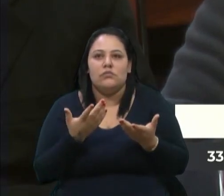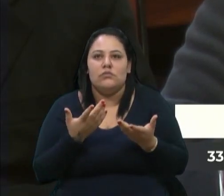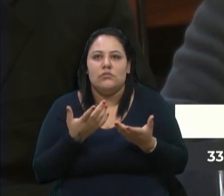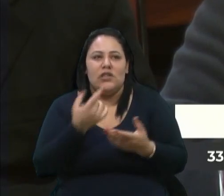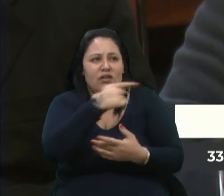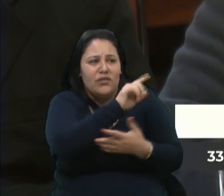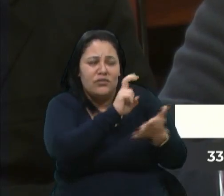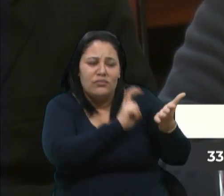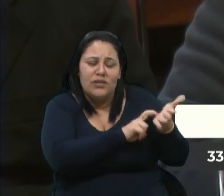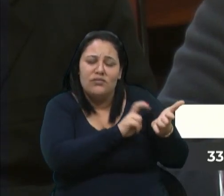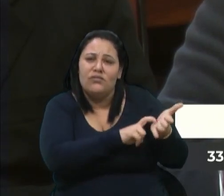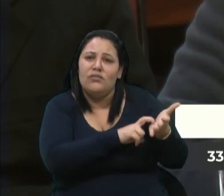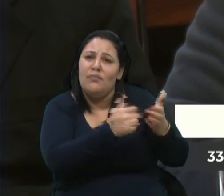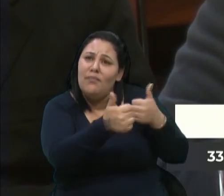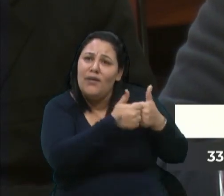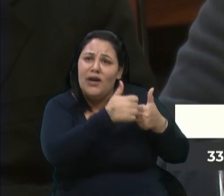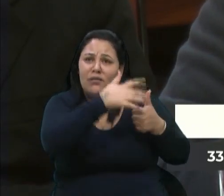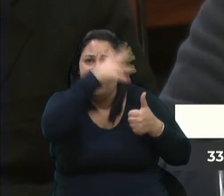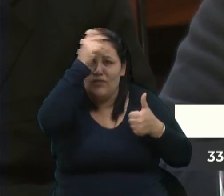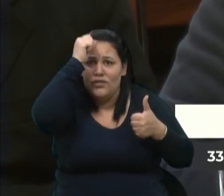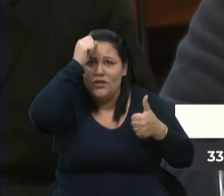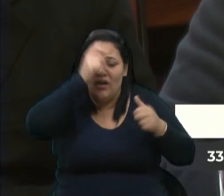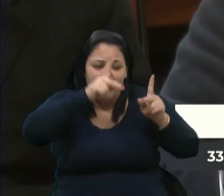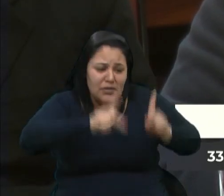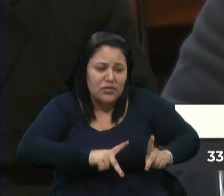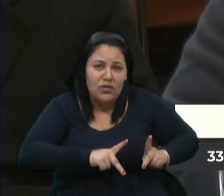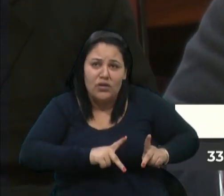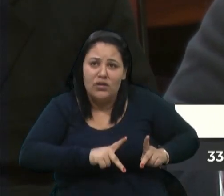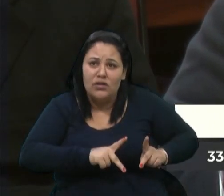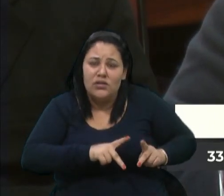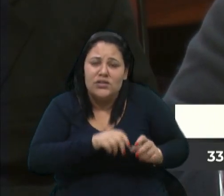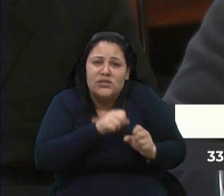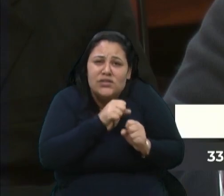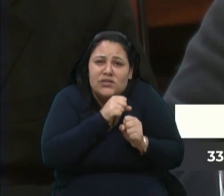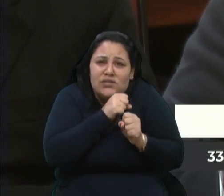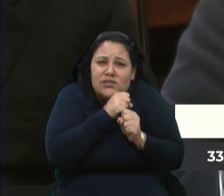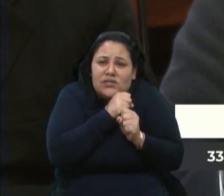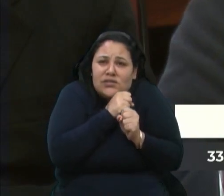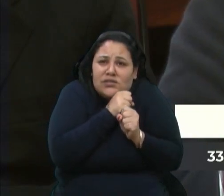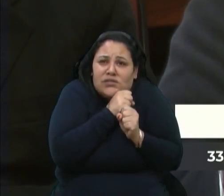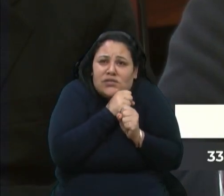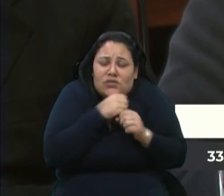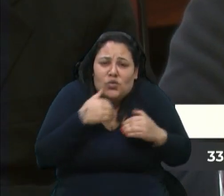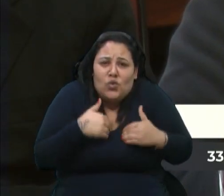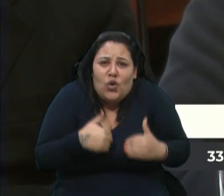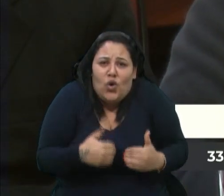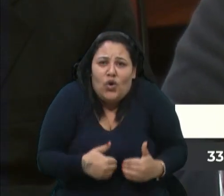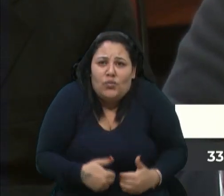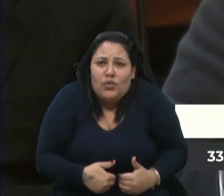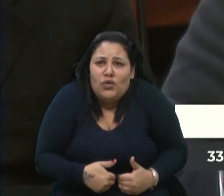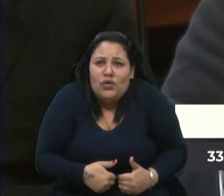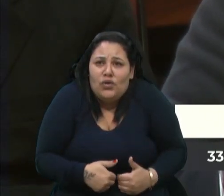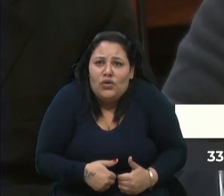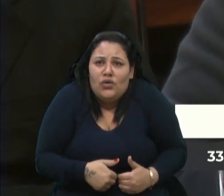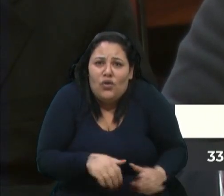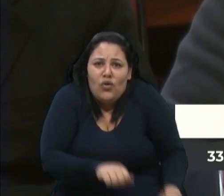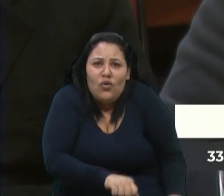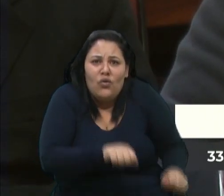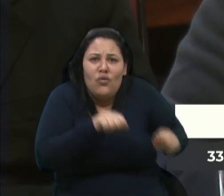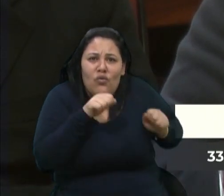próxima Câmara, um cidadão fica ali encolhido com um vidro para minimizar o